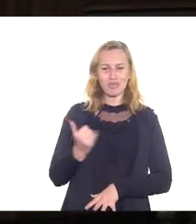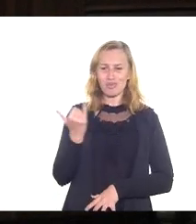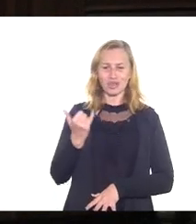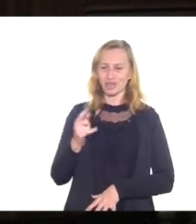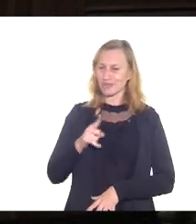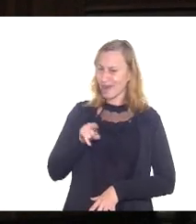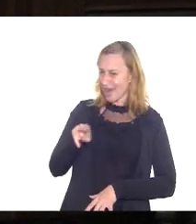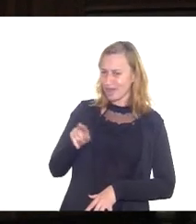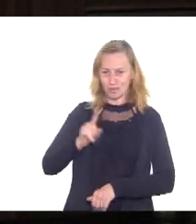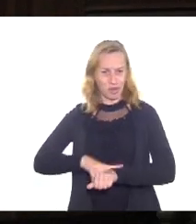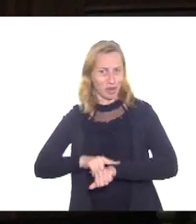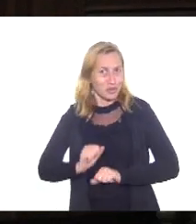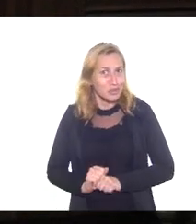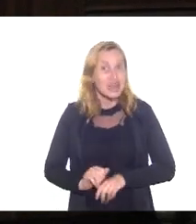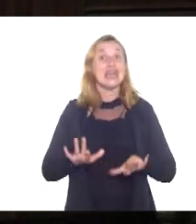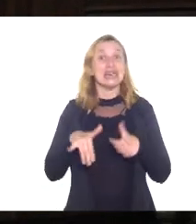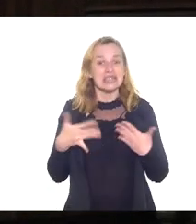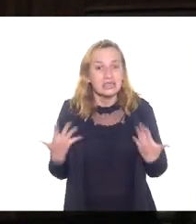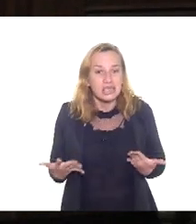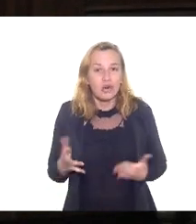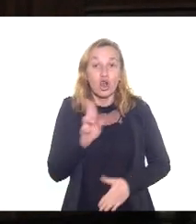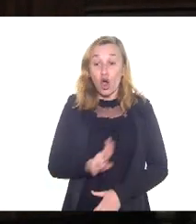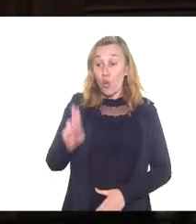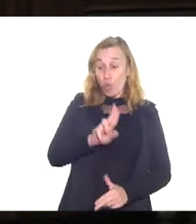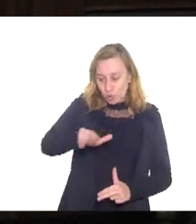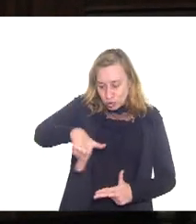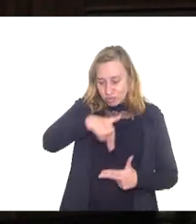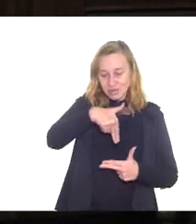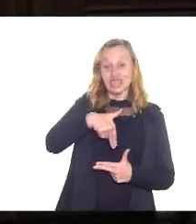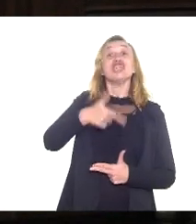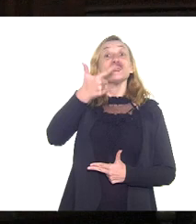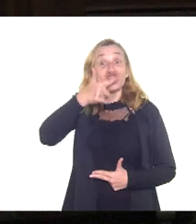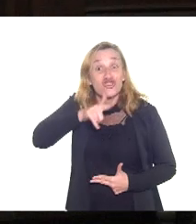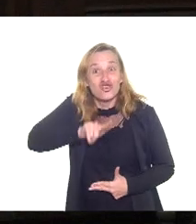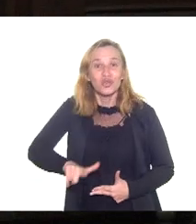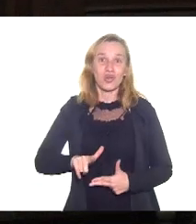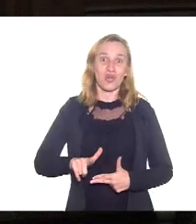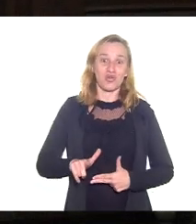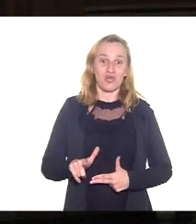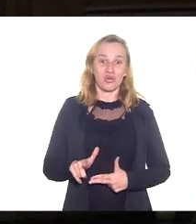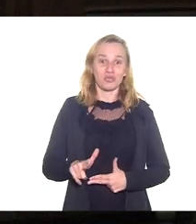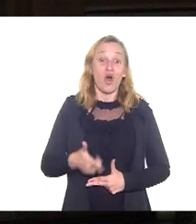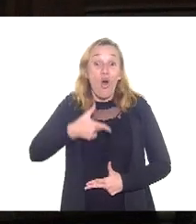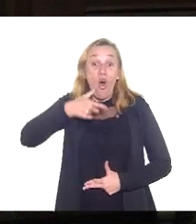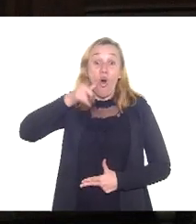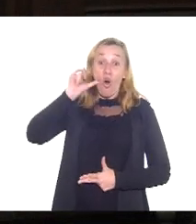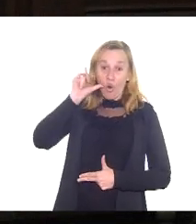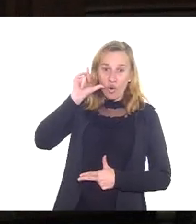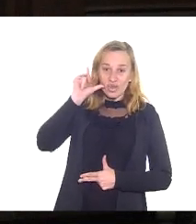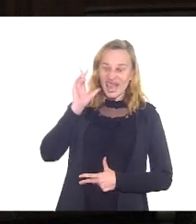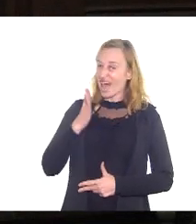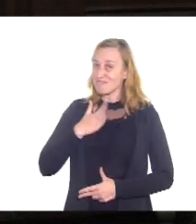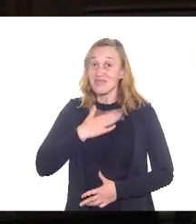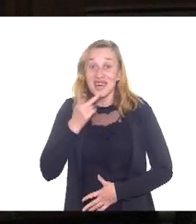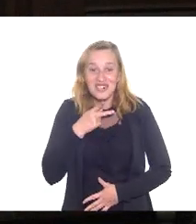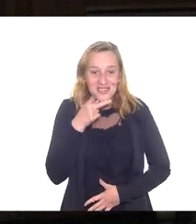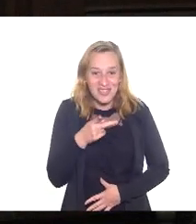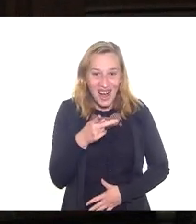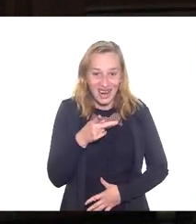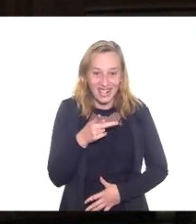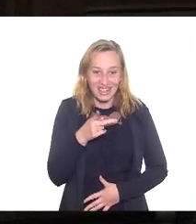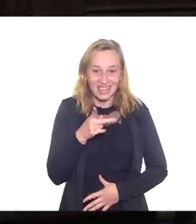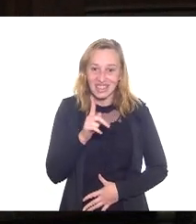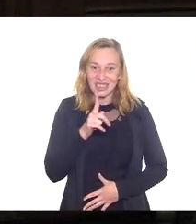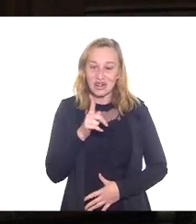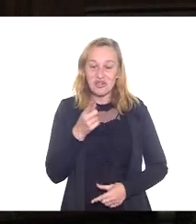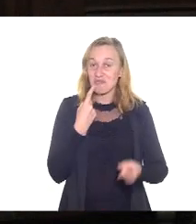ela. Então, eu faço uso desse plenário mais uma vez. Ontem, a minha fala, ela não foi